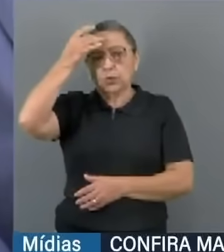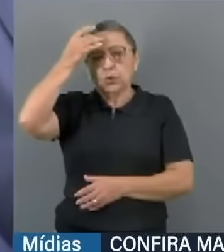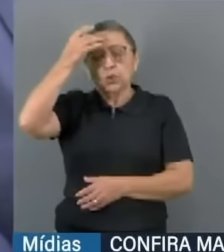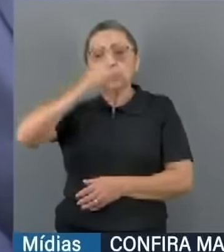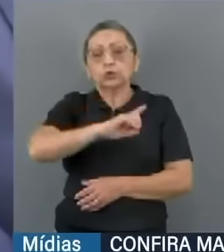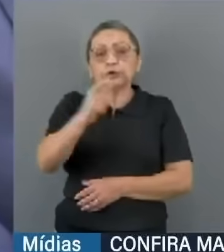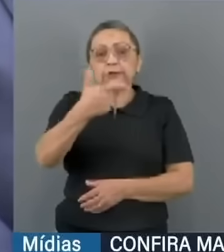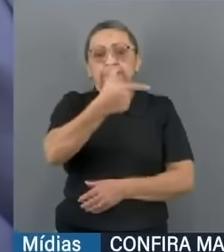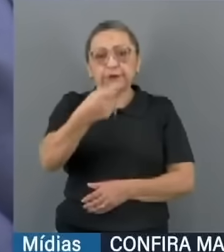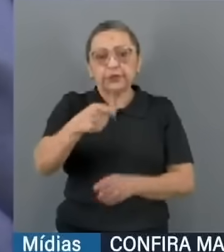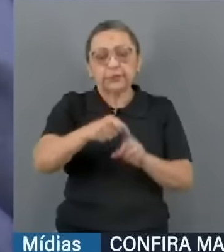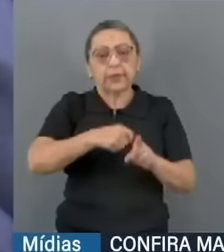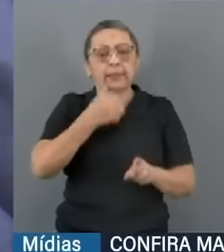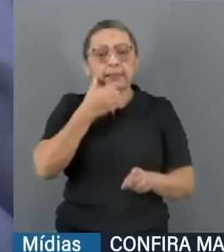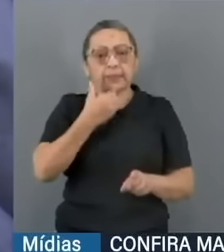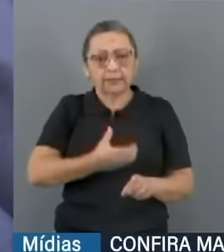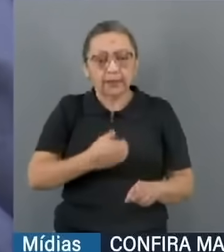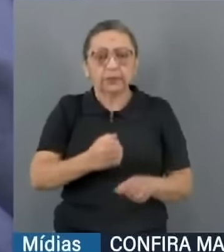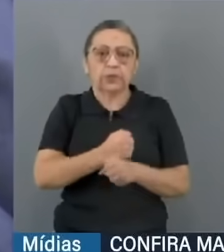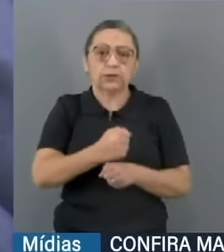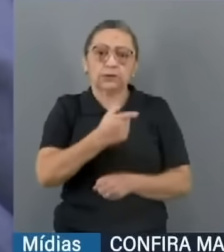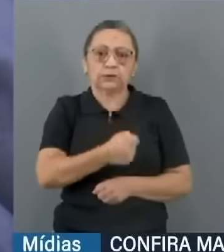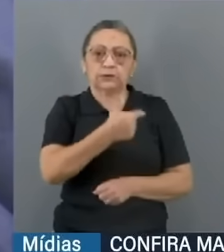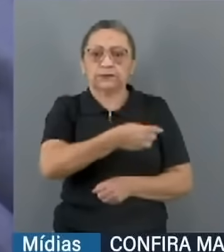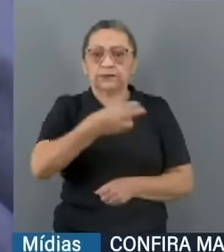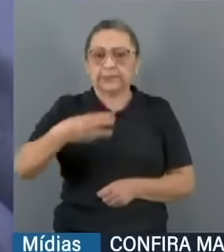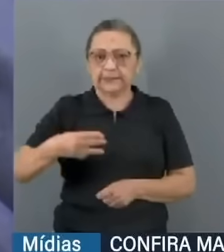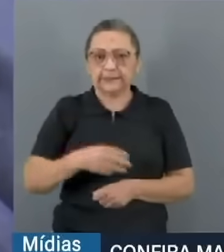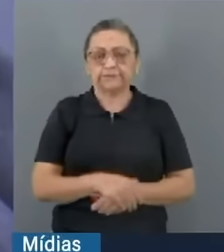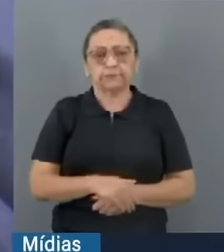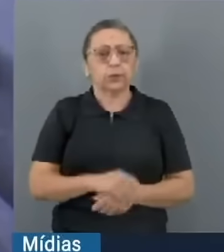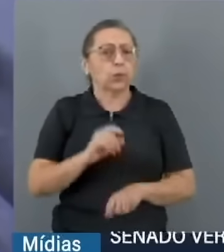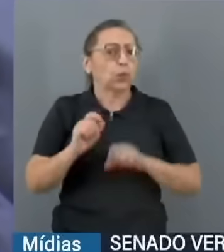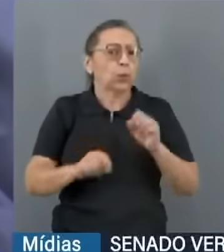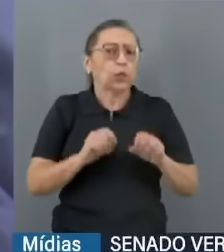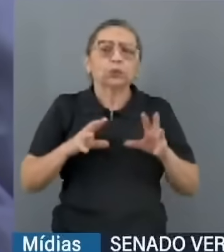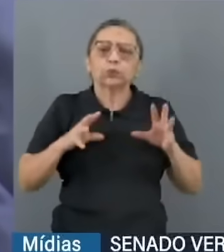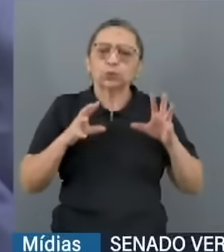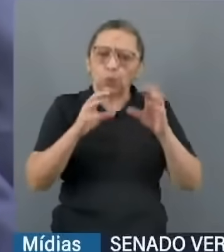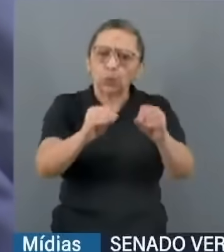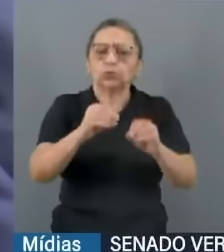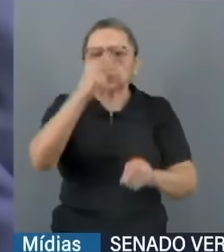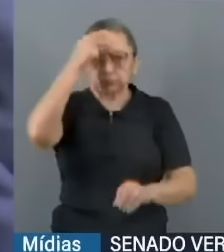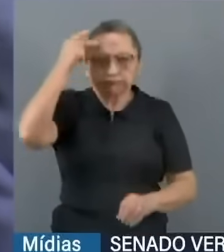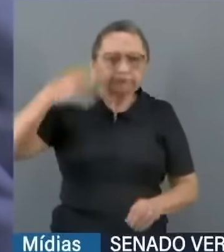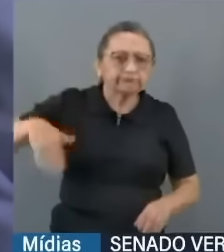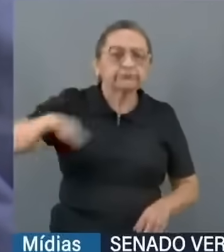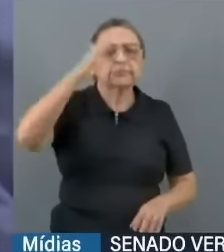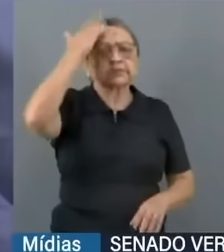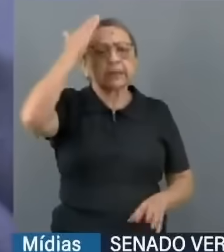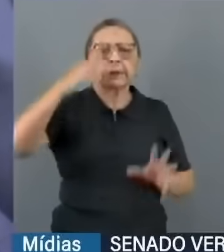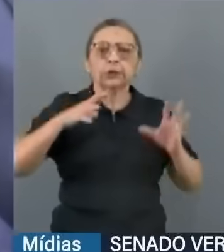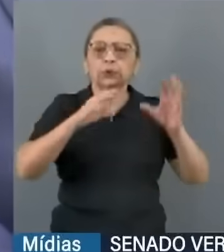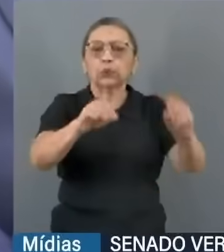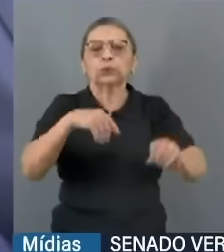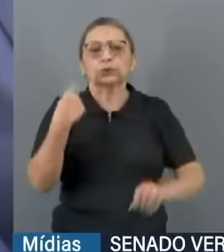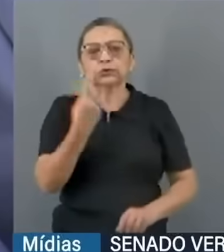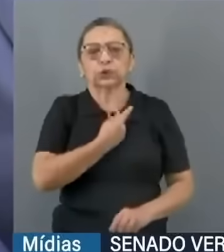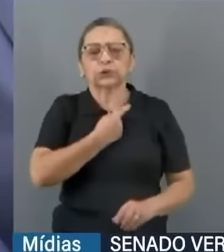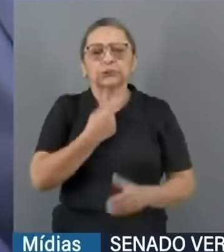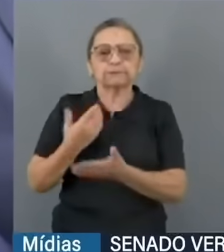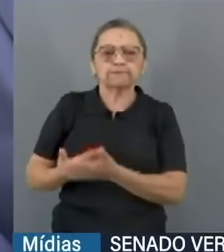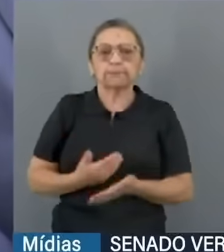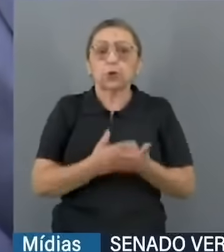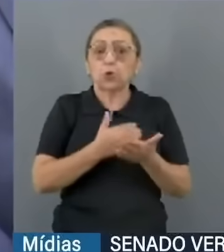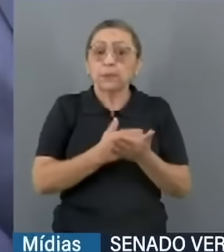20 de dezembro de 2023. Porque todo mundo sabe que todos nós